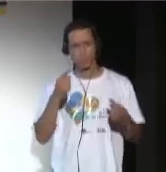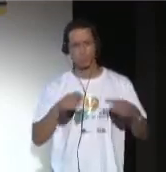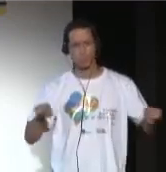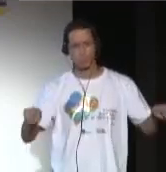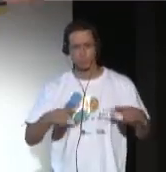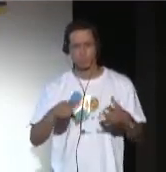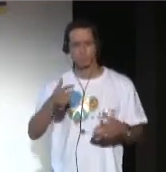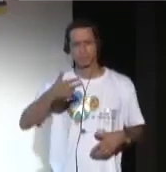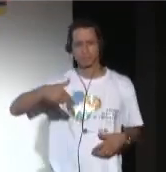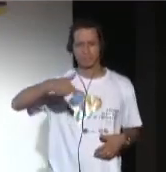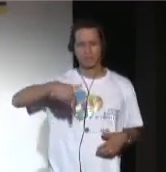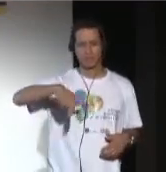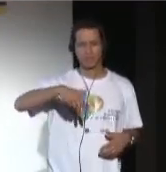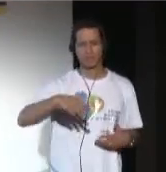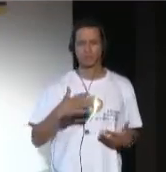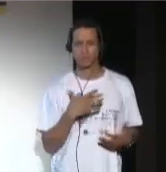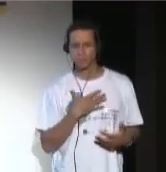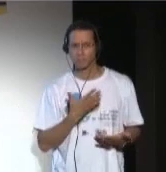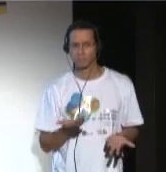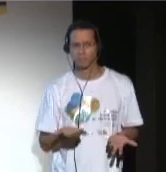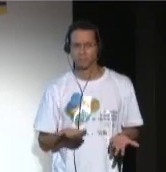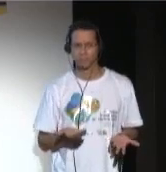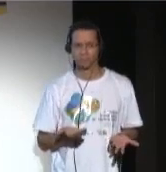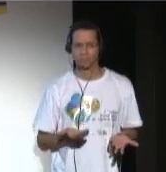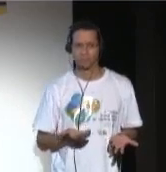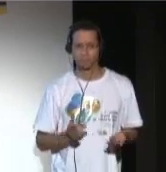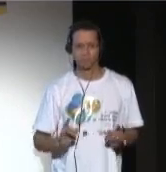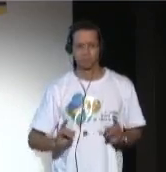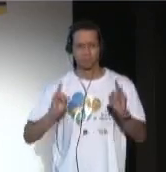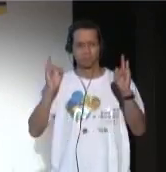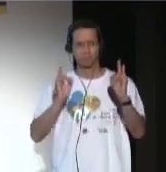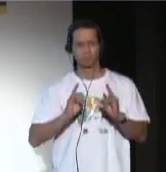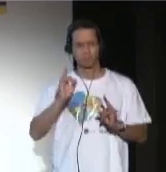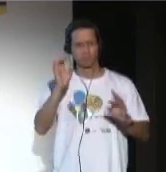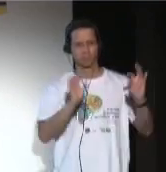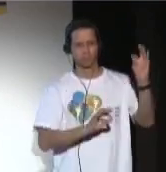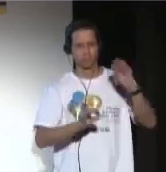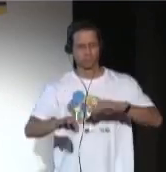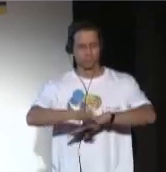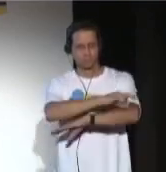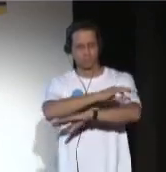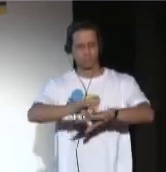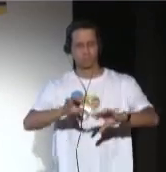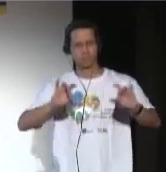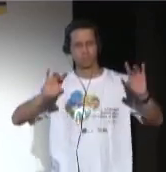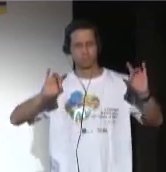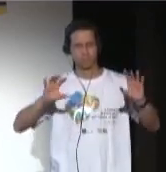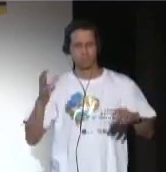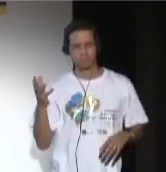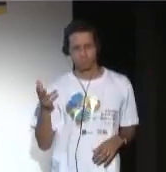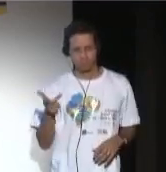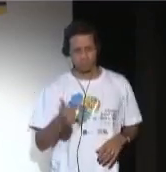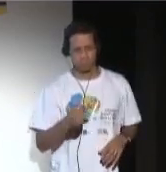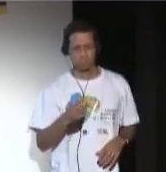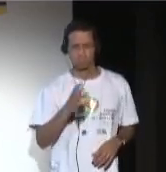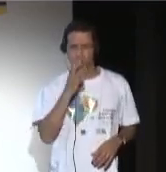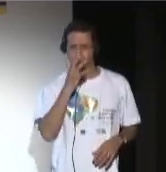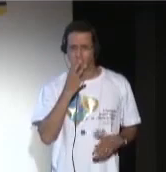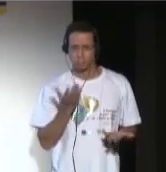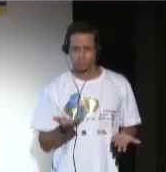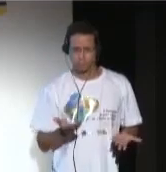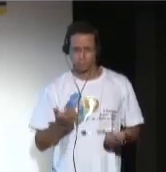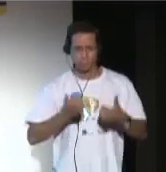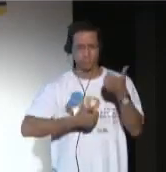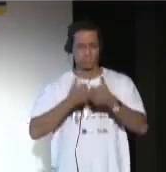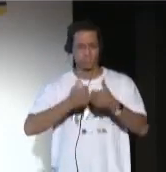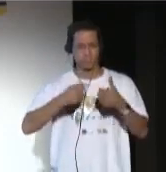adoram dança, que há arquiteturas lindas no Brasil. Os jogadores de futebol do